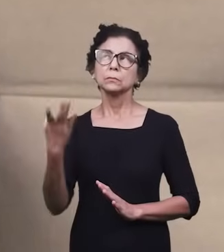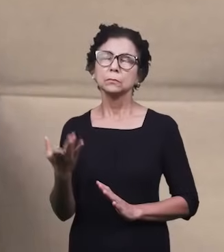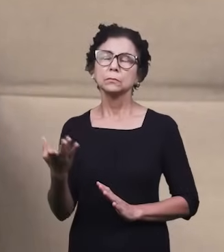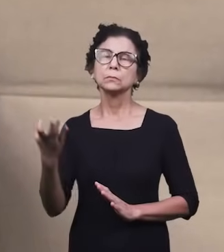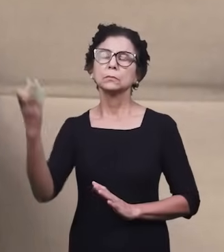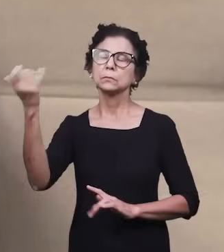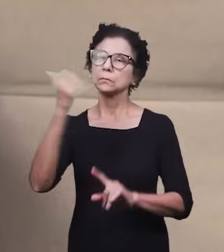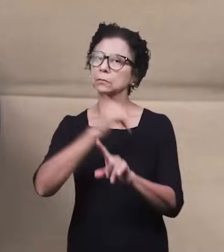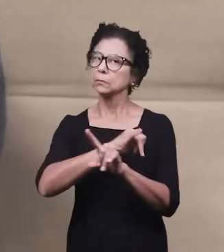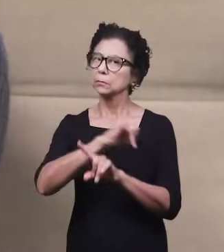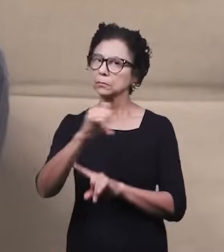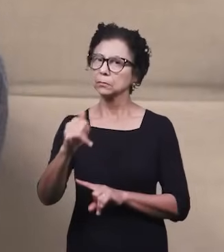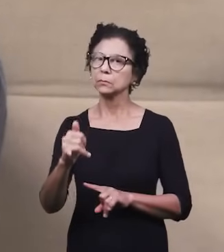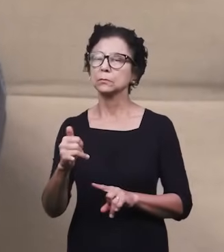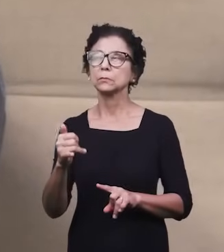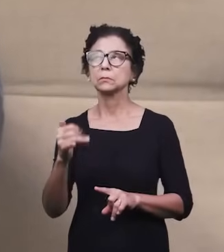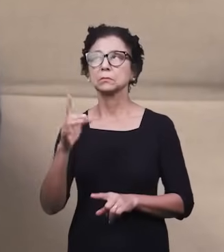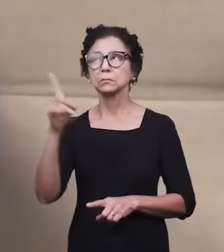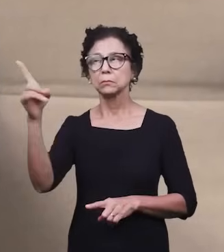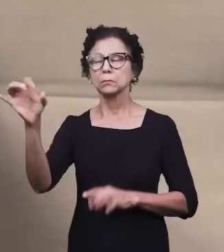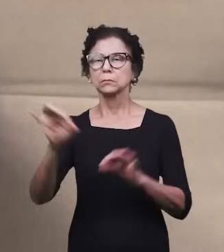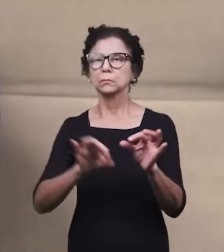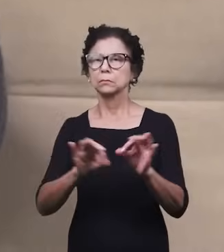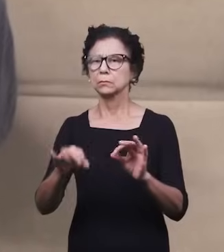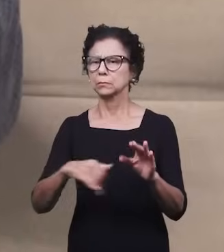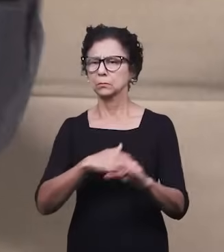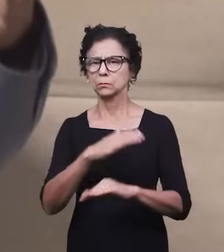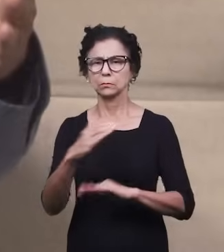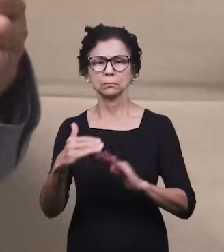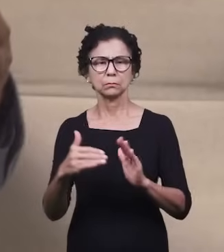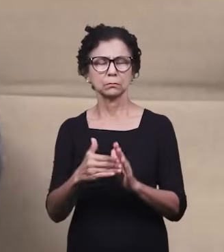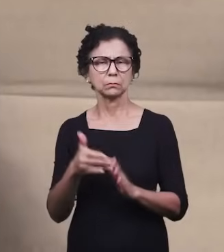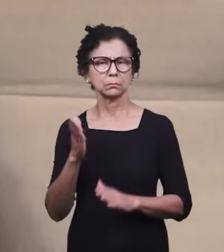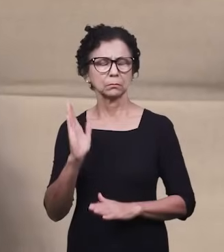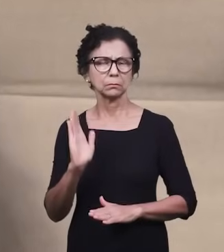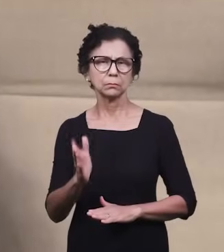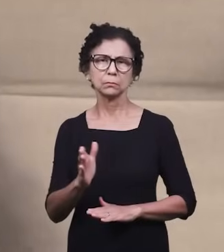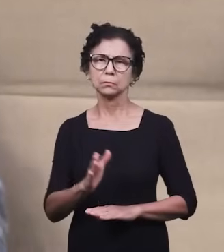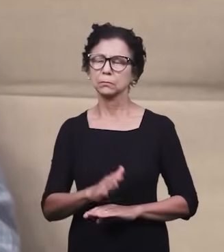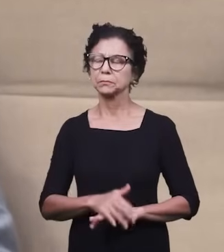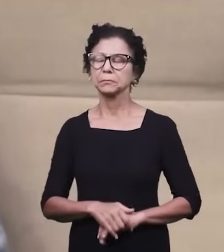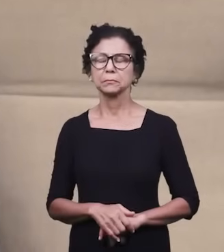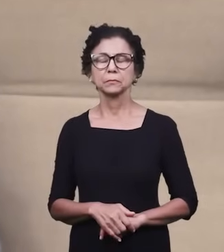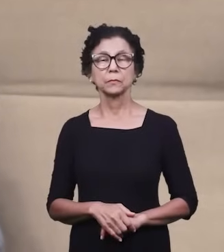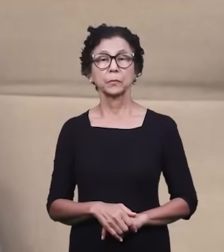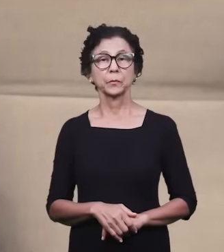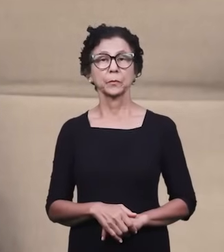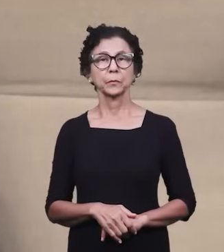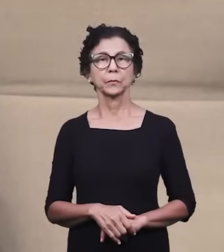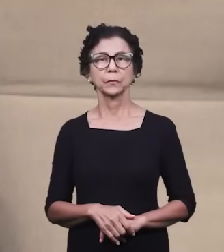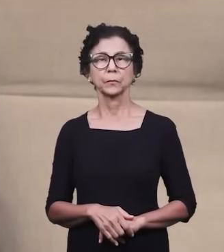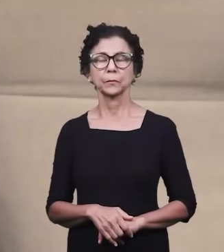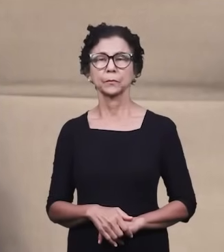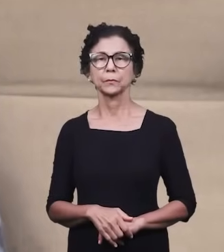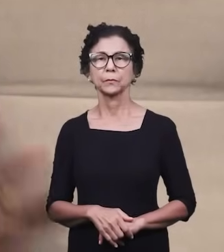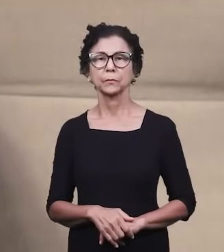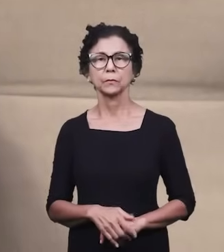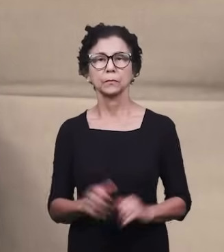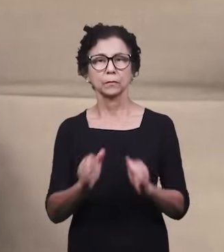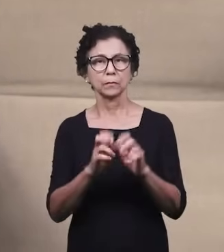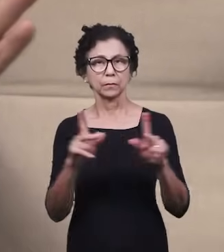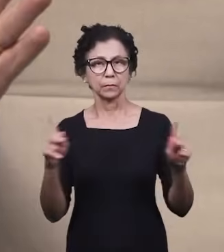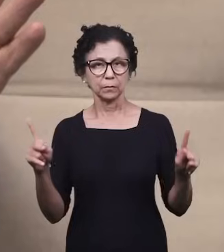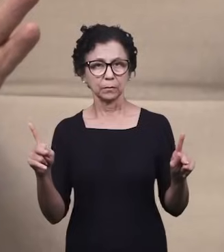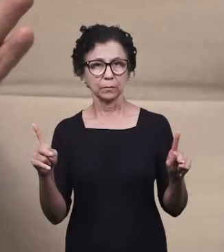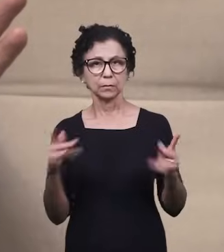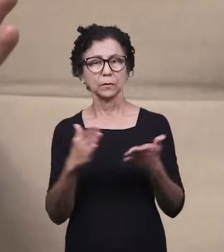está definido e estabelecido na eternidade. Então, o livro do Apocalipse